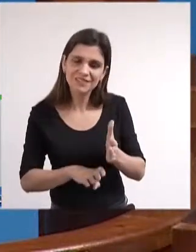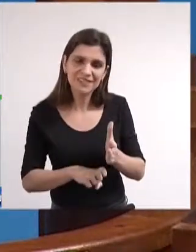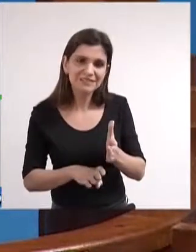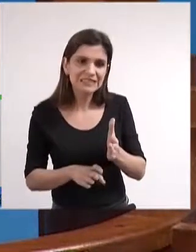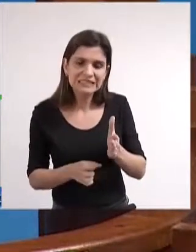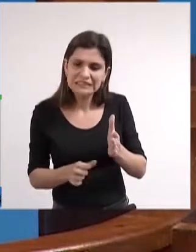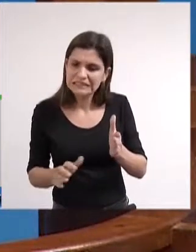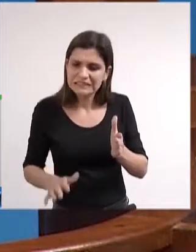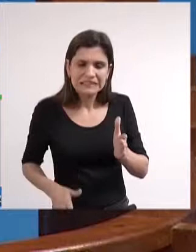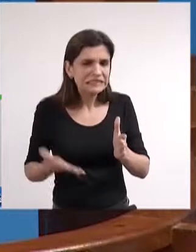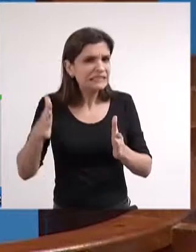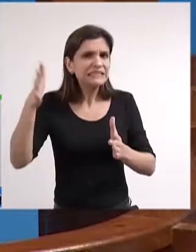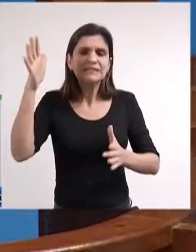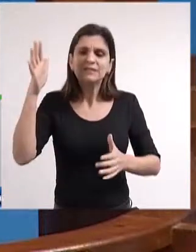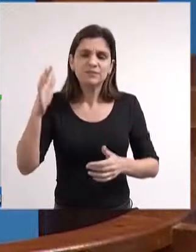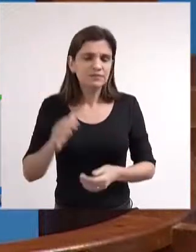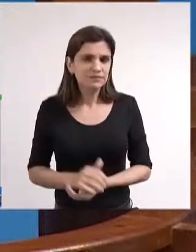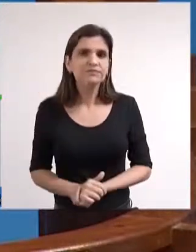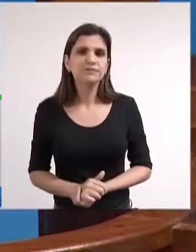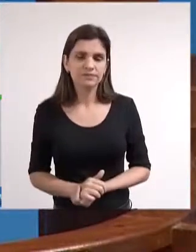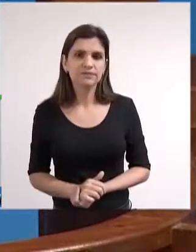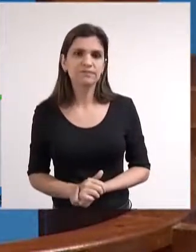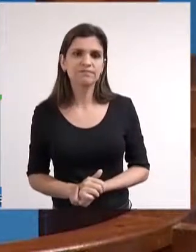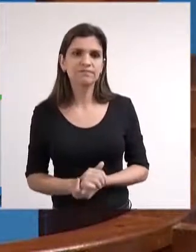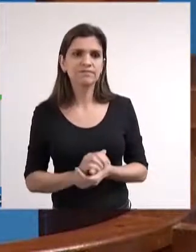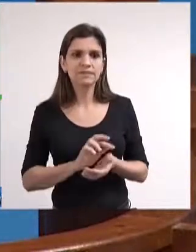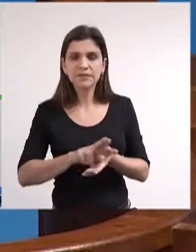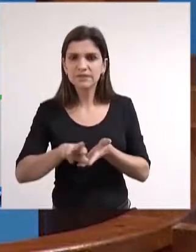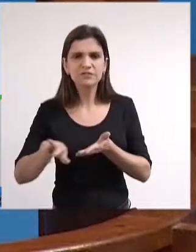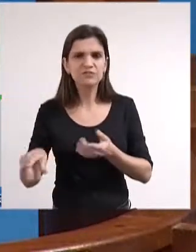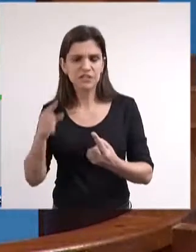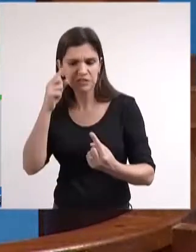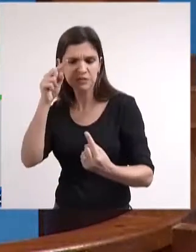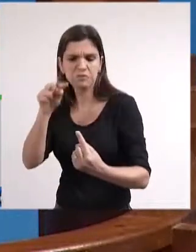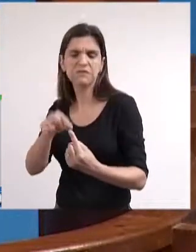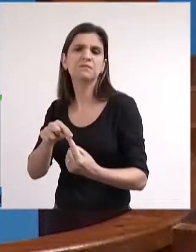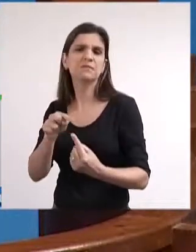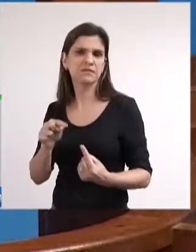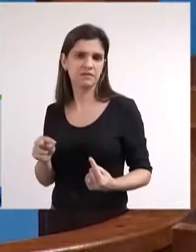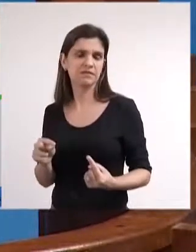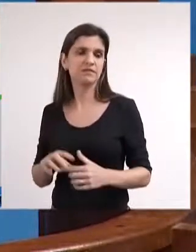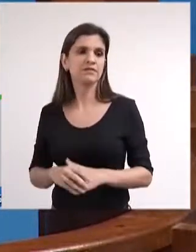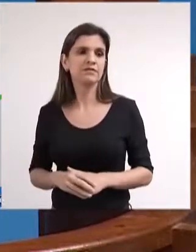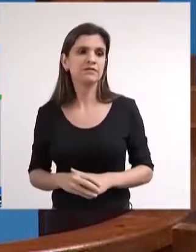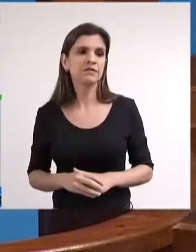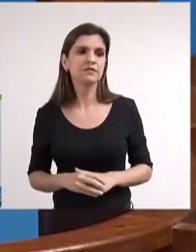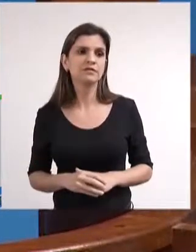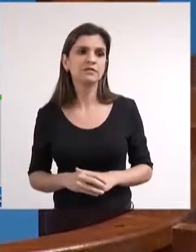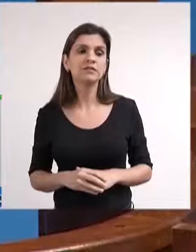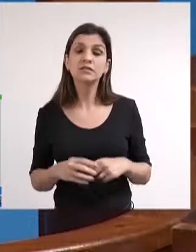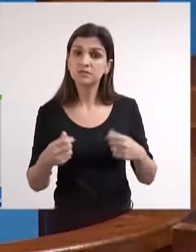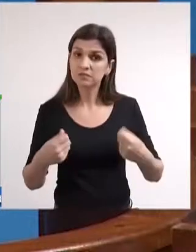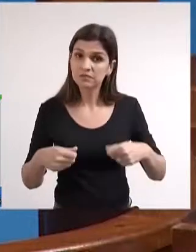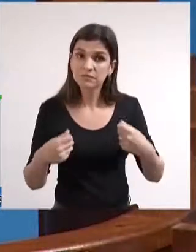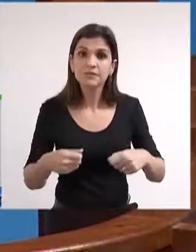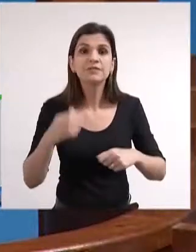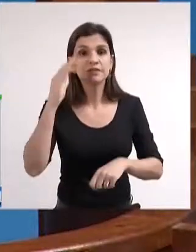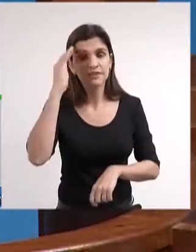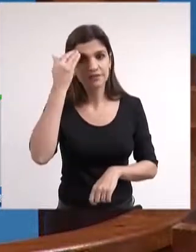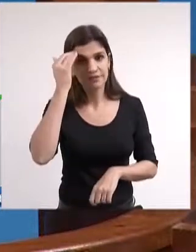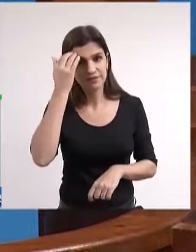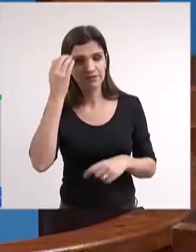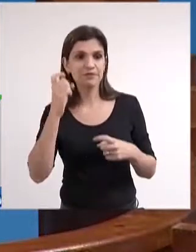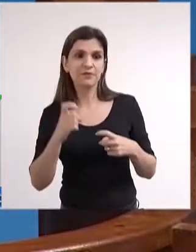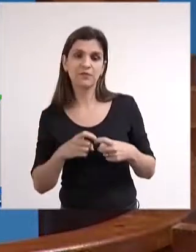principalmente esses novos exames. Porque, evidentemente, a gente tem que compreender o profissional